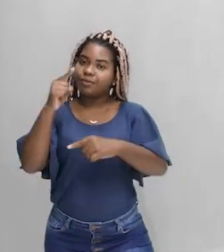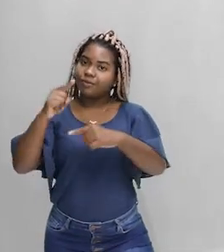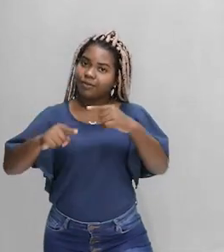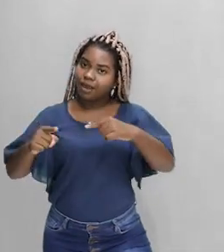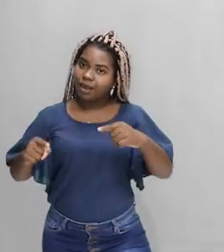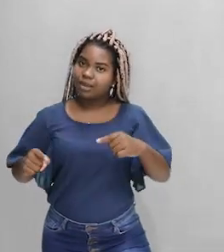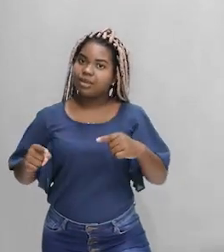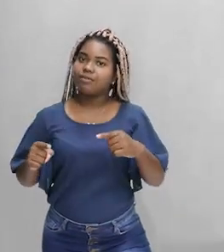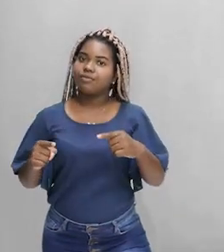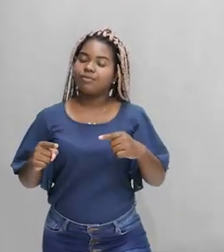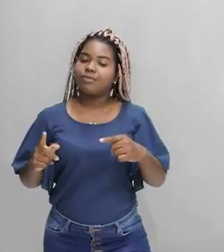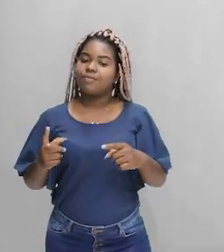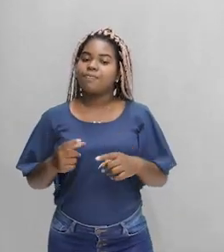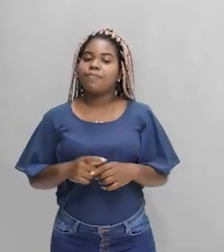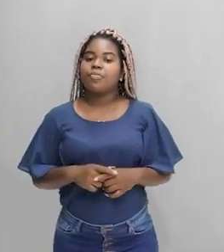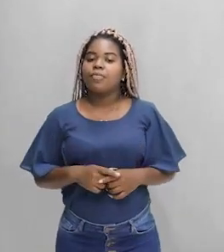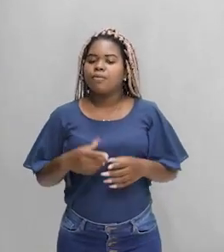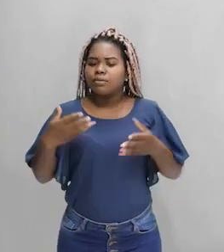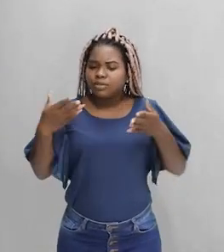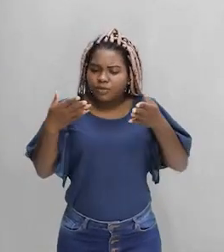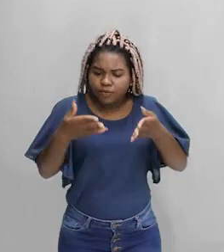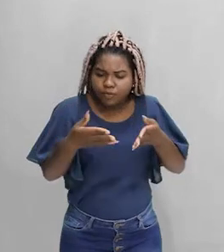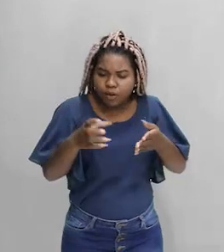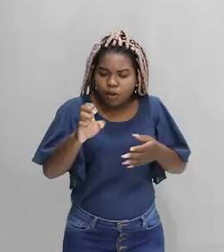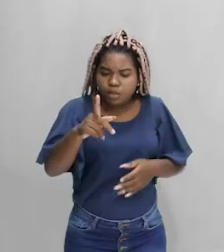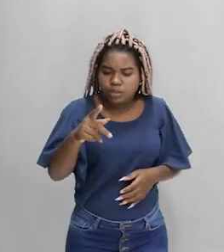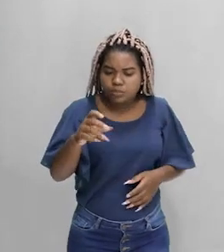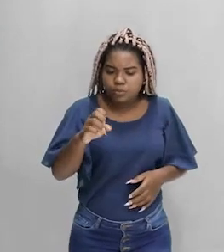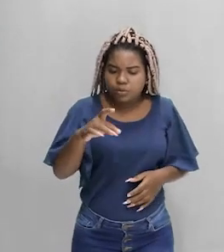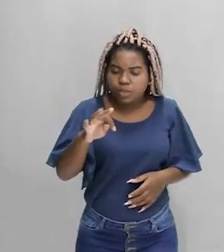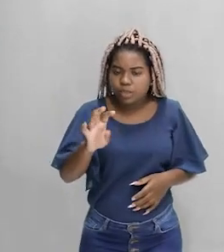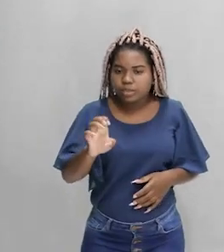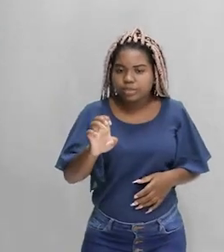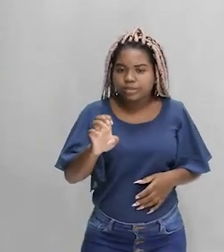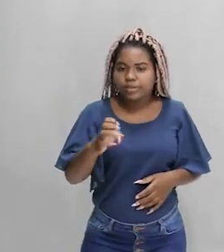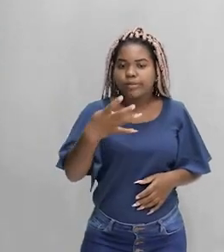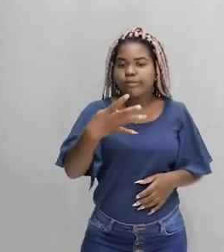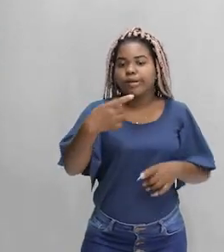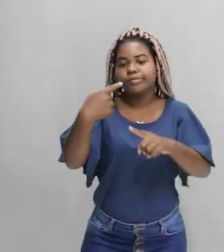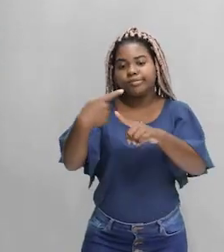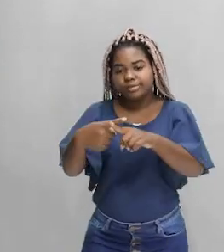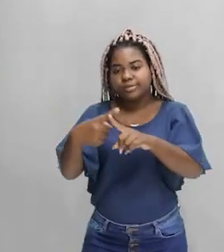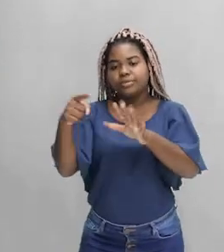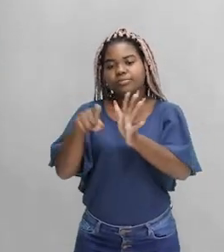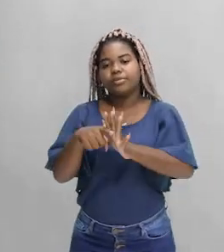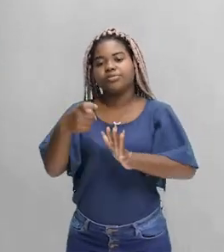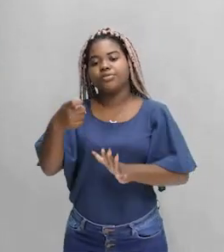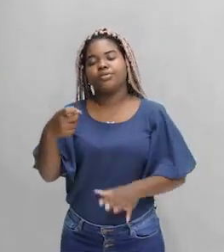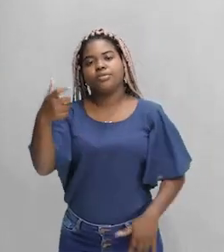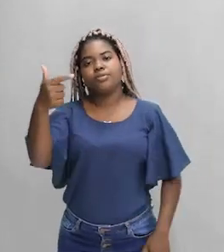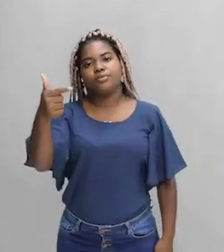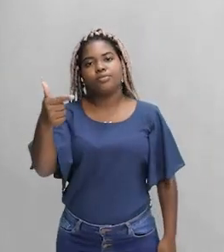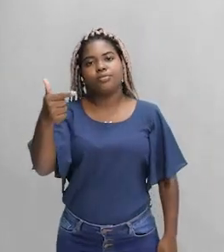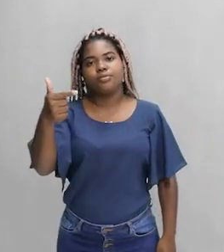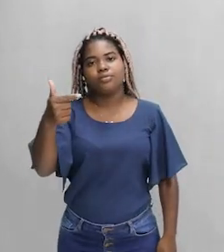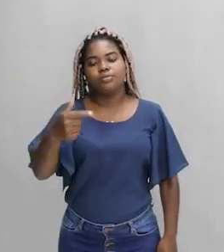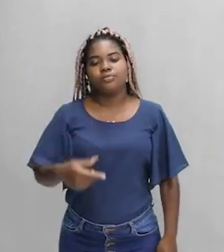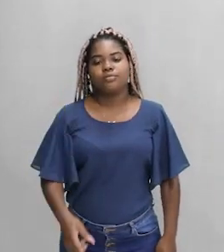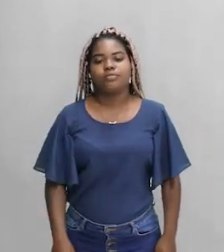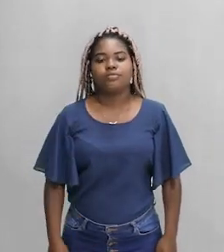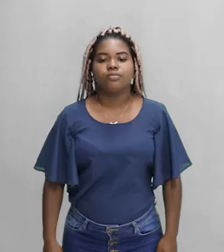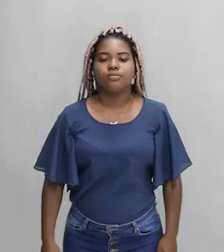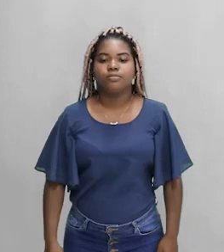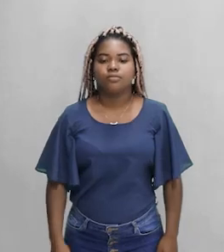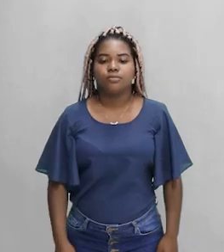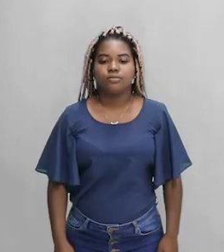olha exclusivamente para o expoente. Olha quem está no expoente. 4x menos x ao quadrado. E essa escrita é escrita de